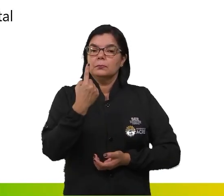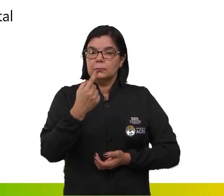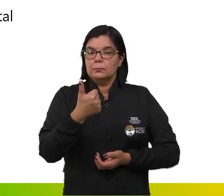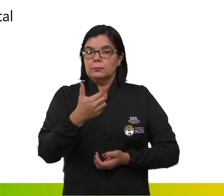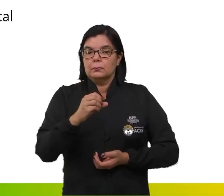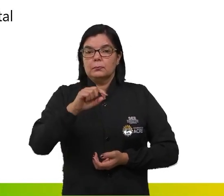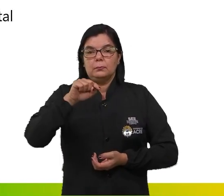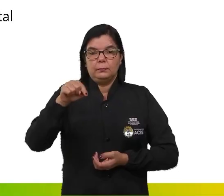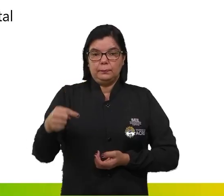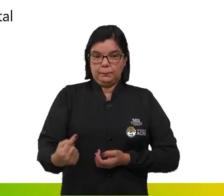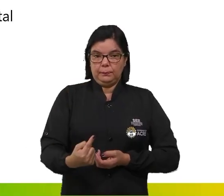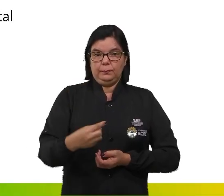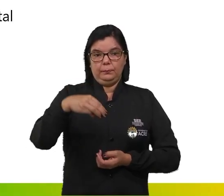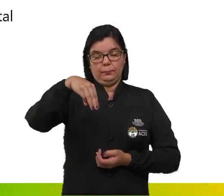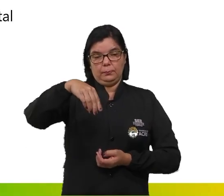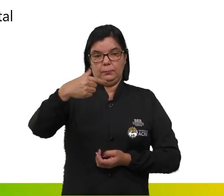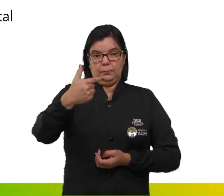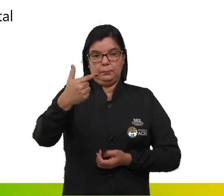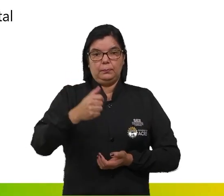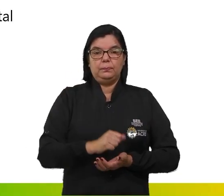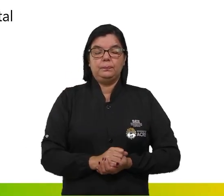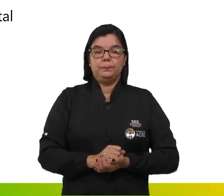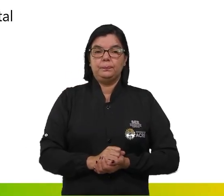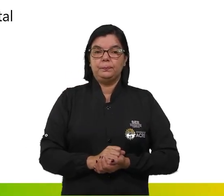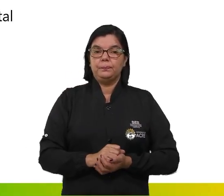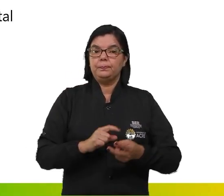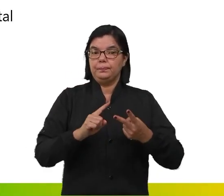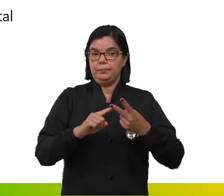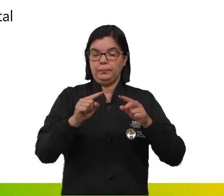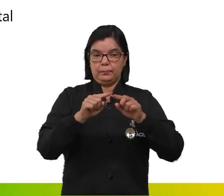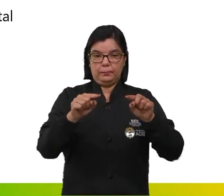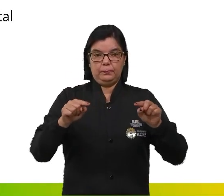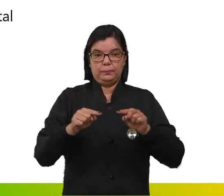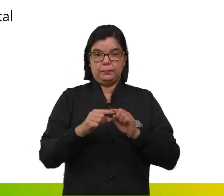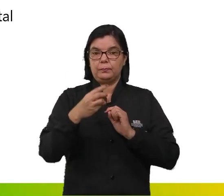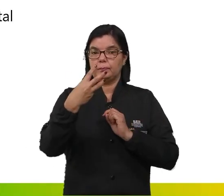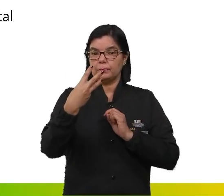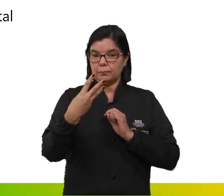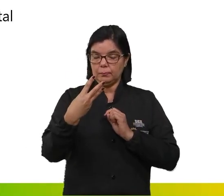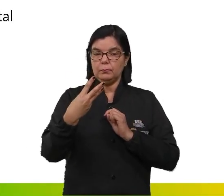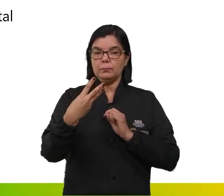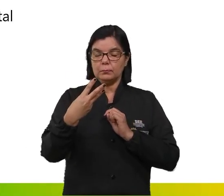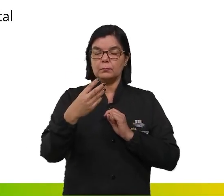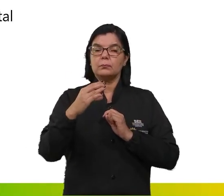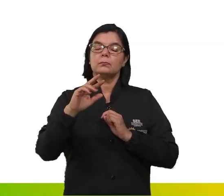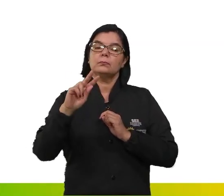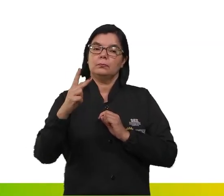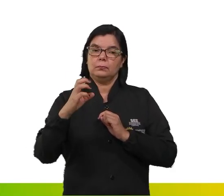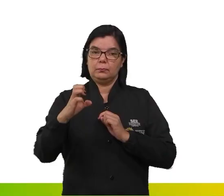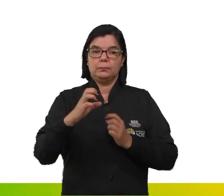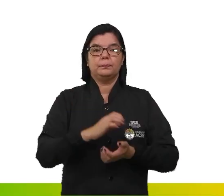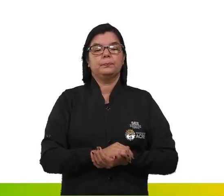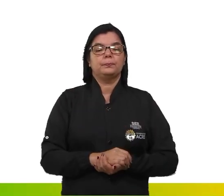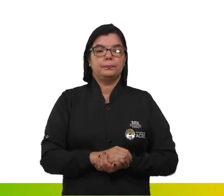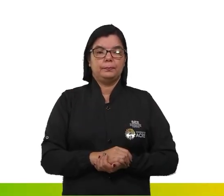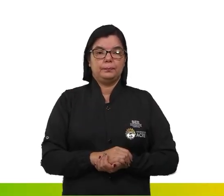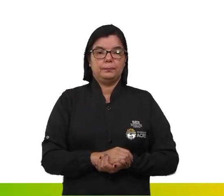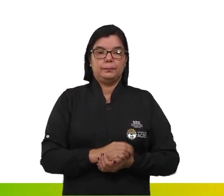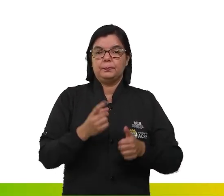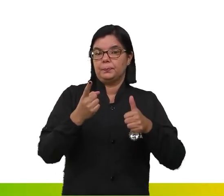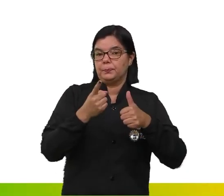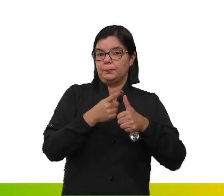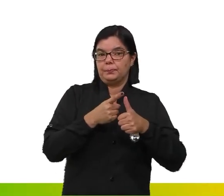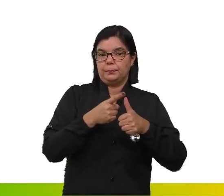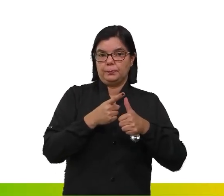10.000 metros quadrados. E o primeiro terreno, 3 hectares. Então aqui fica mais fácil. Vamos lá. Primeiro